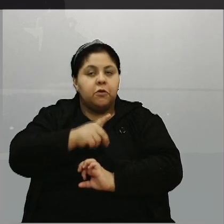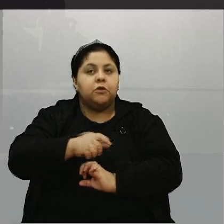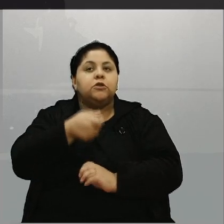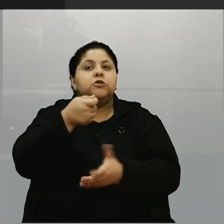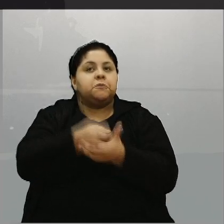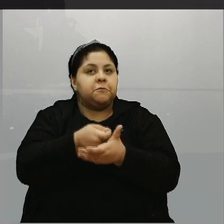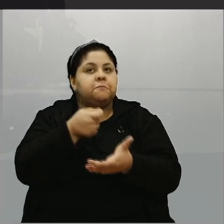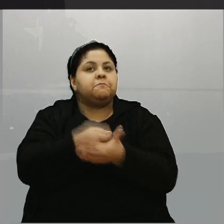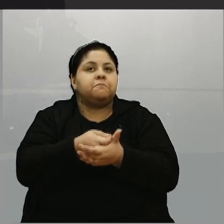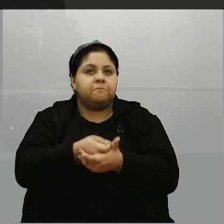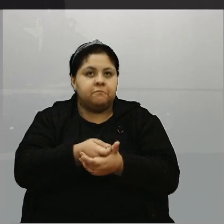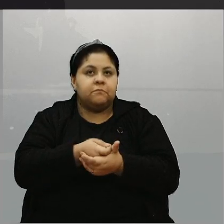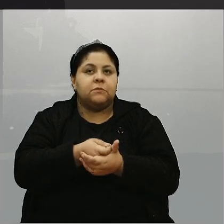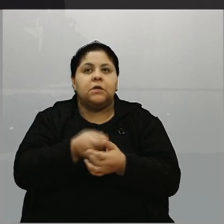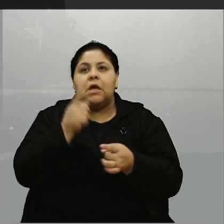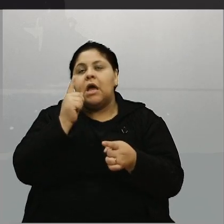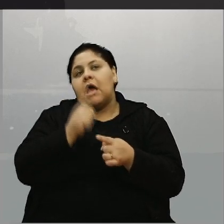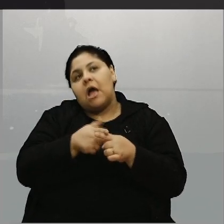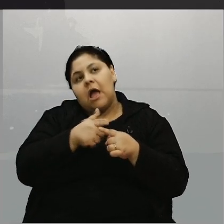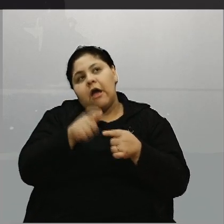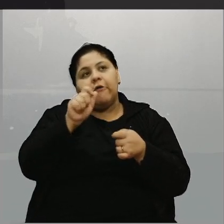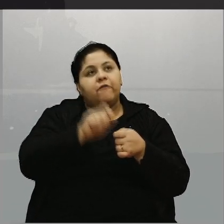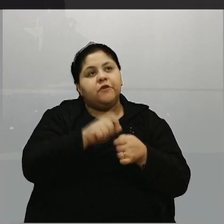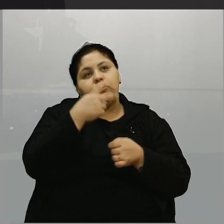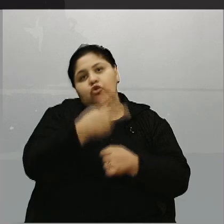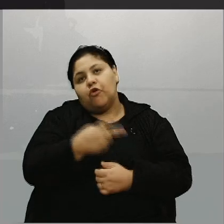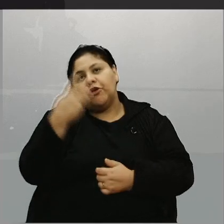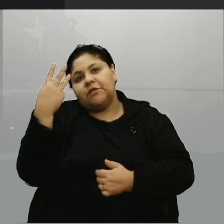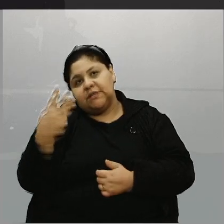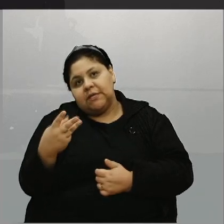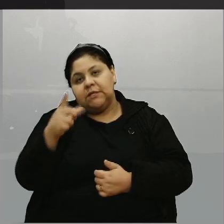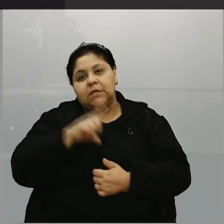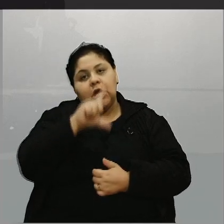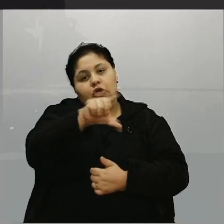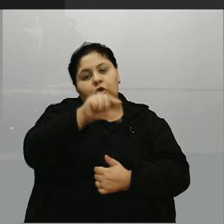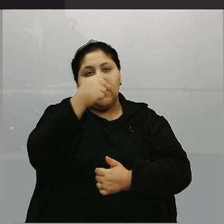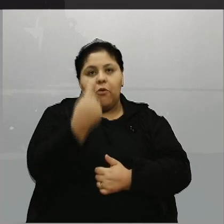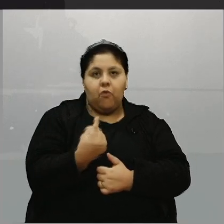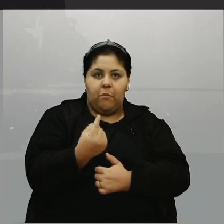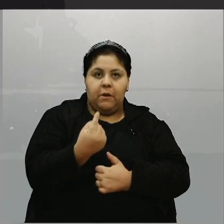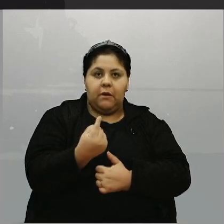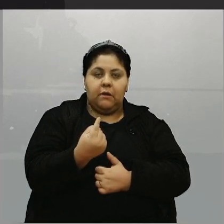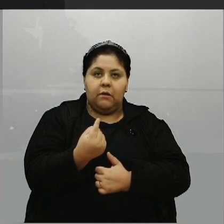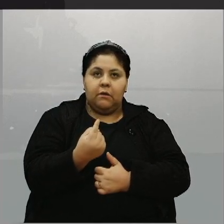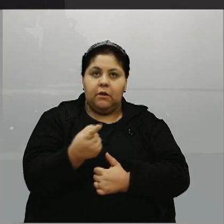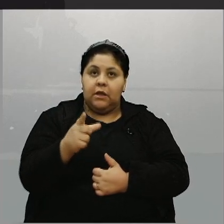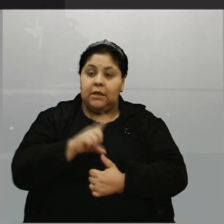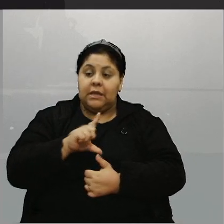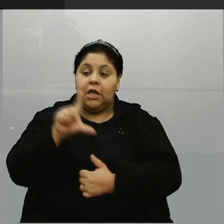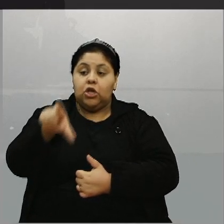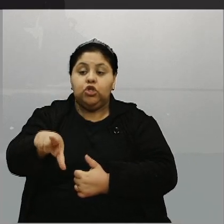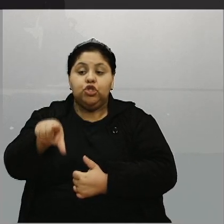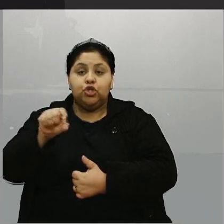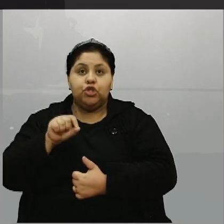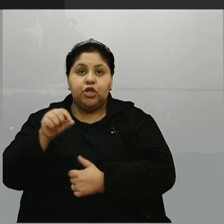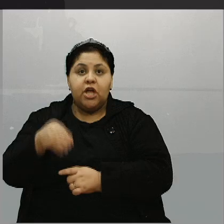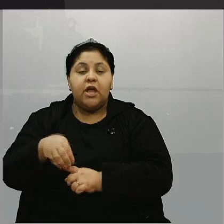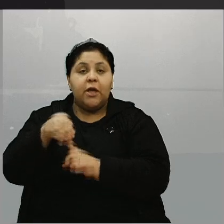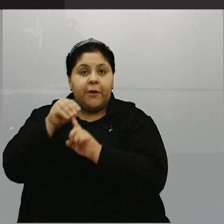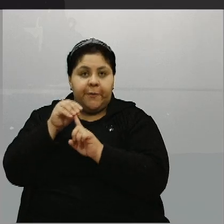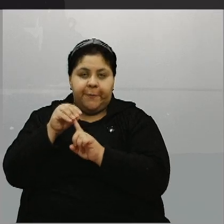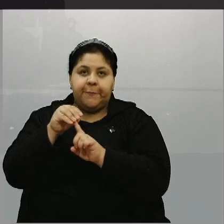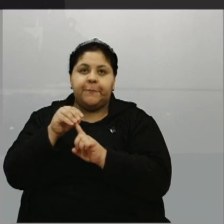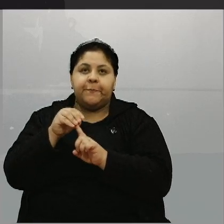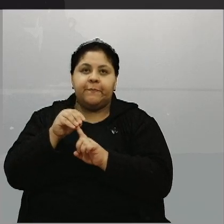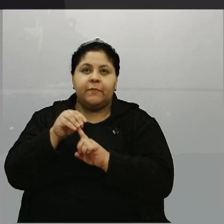vereador Bressan, porque fiz 2 ou 3 e tem que optar por uma. Então ele me disse que ele está optando pelas principais,